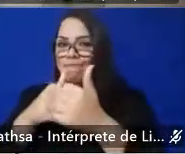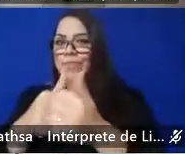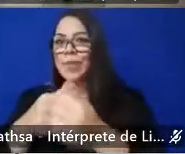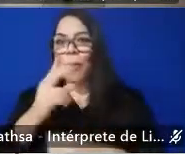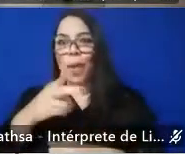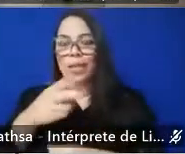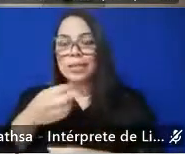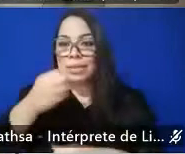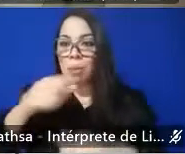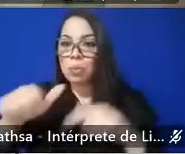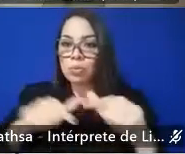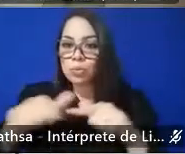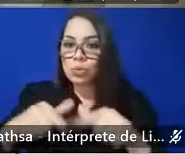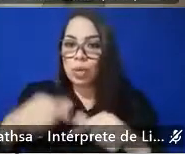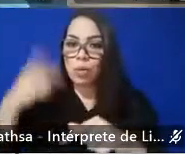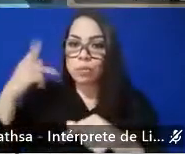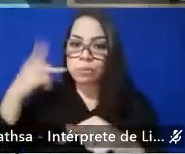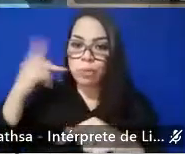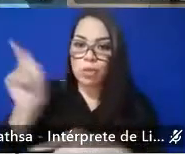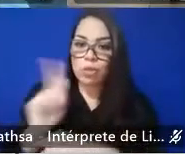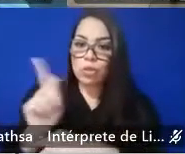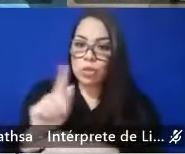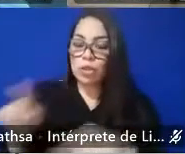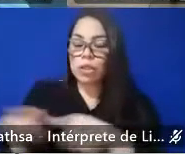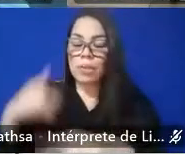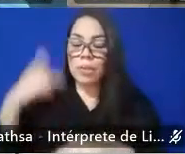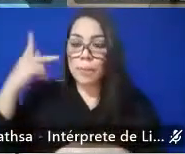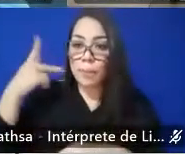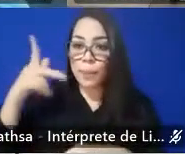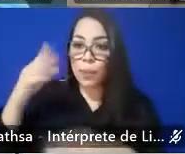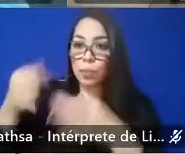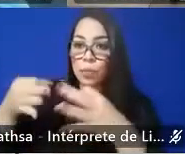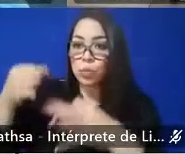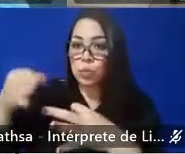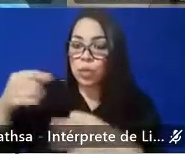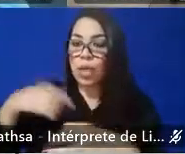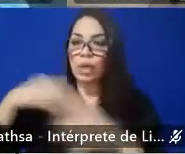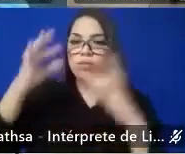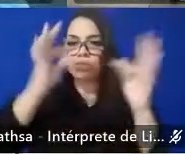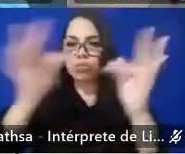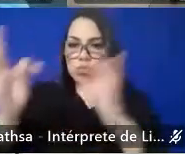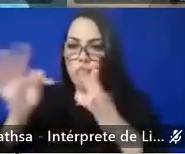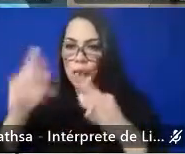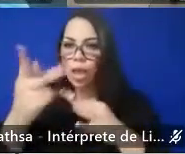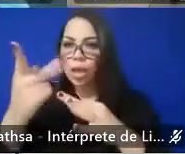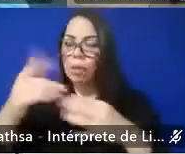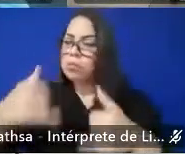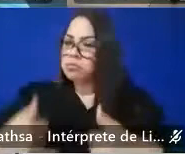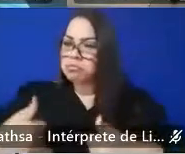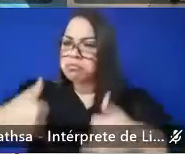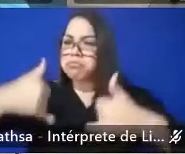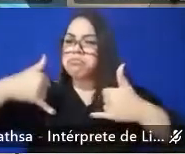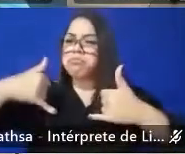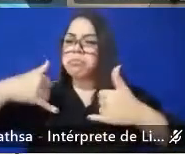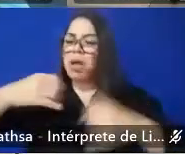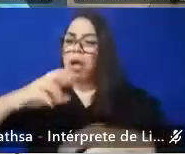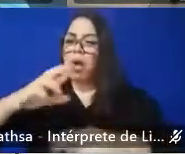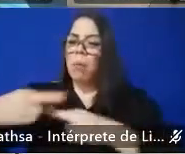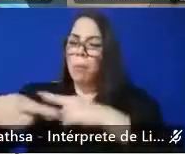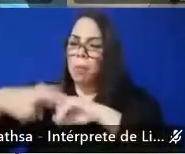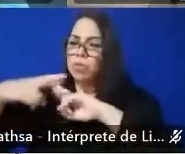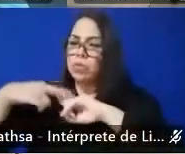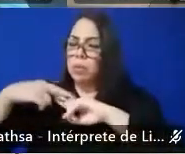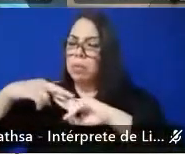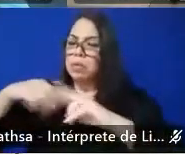procurador-geral mas quando o promotor de justiça sou testemunha da sua competência dedicação dessa